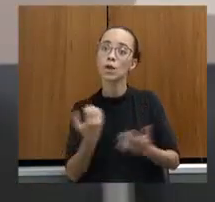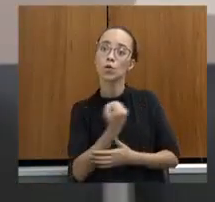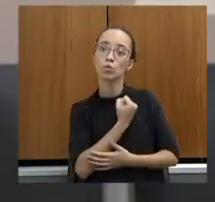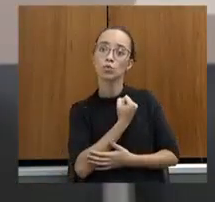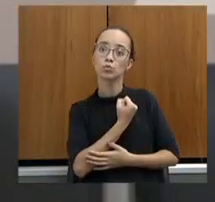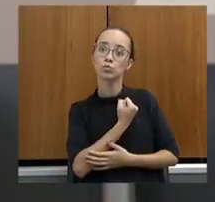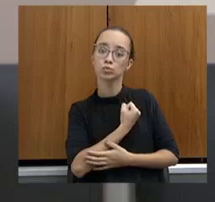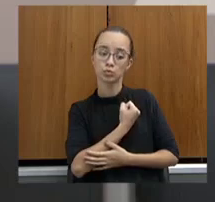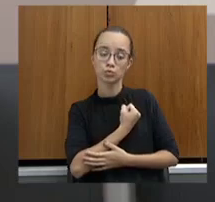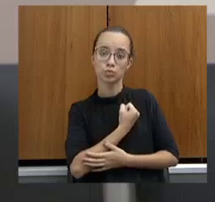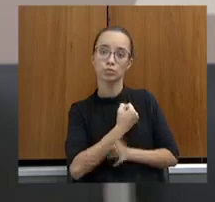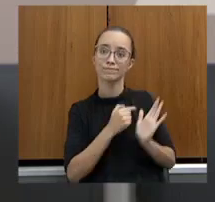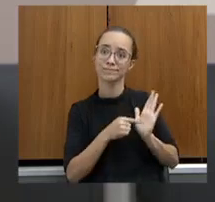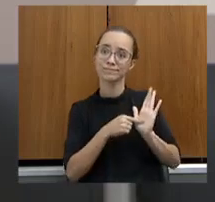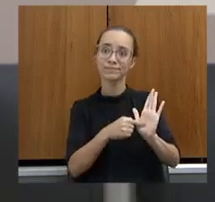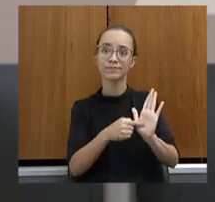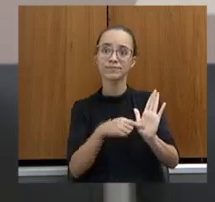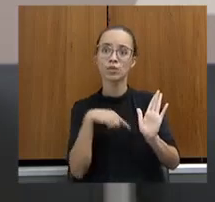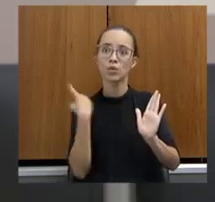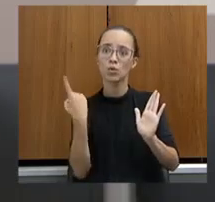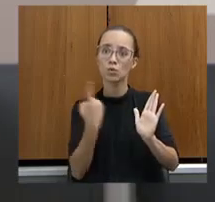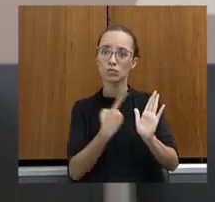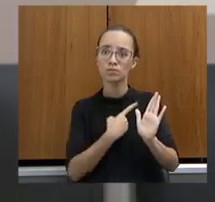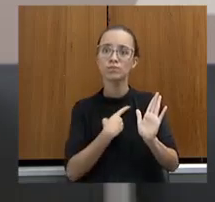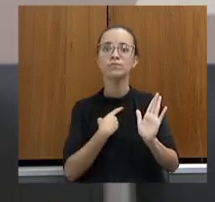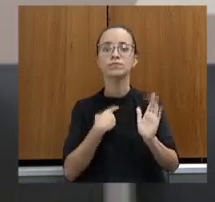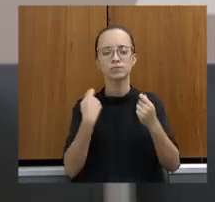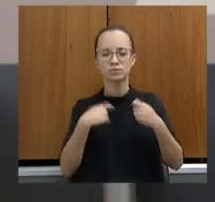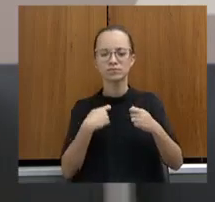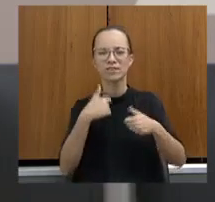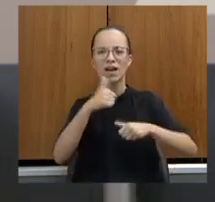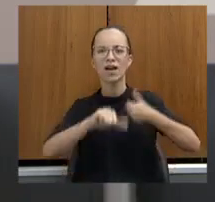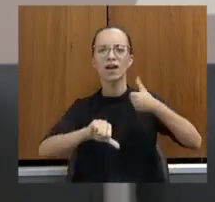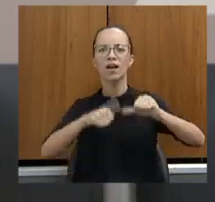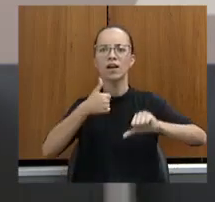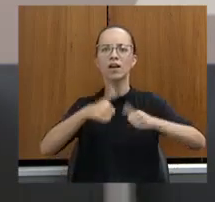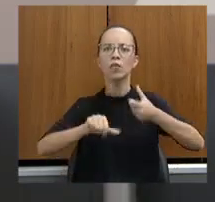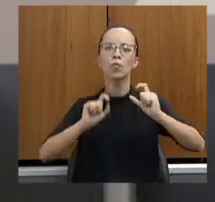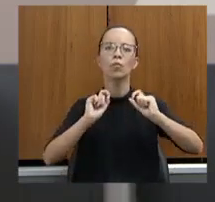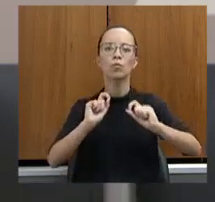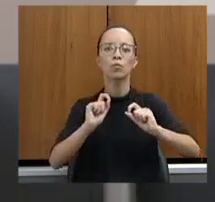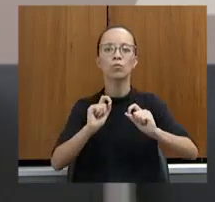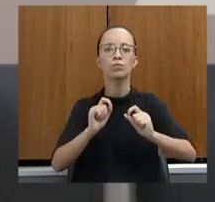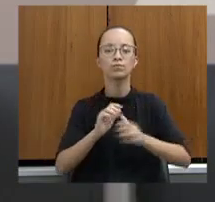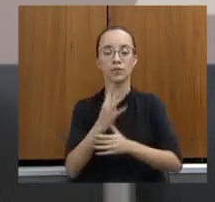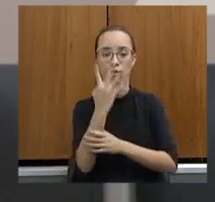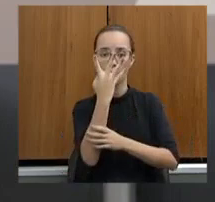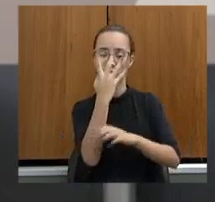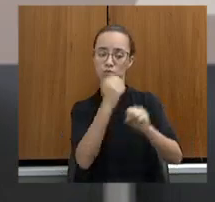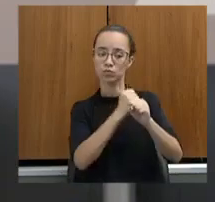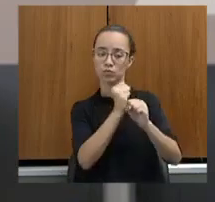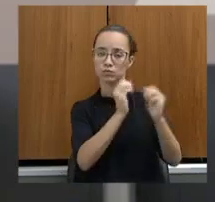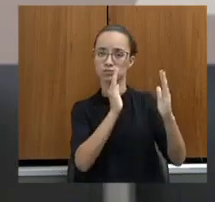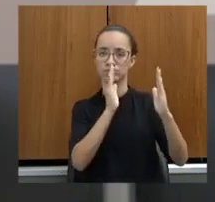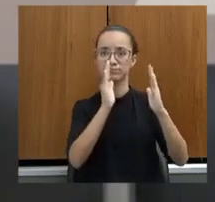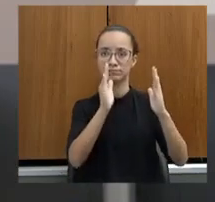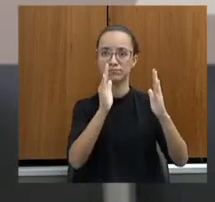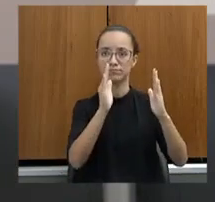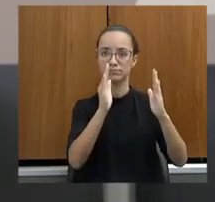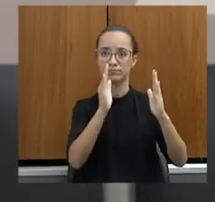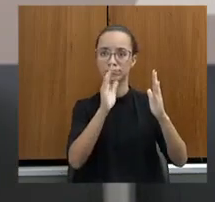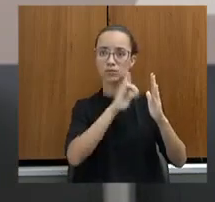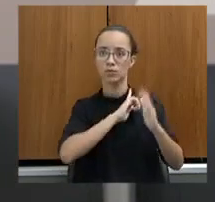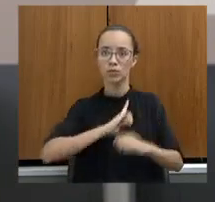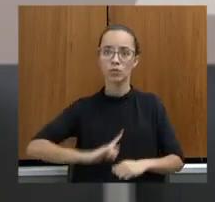o que nós temos que analisar e que quatro anos do mandato de